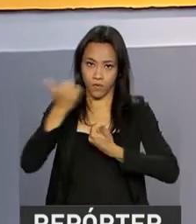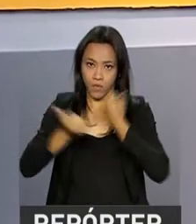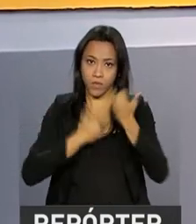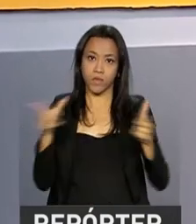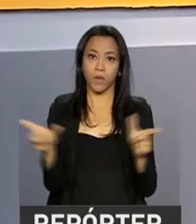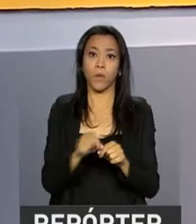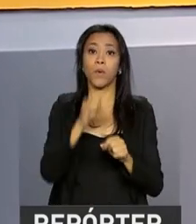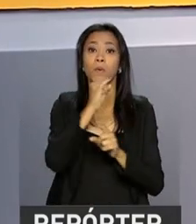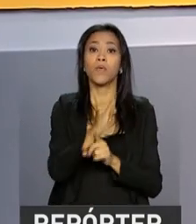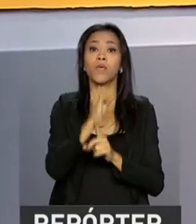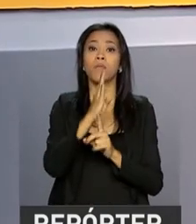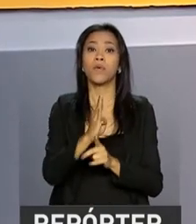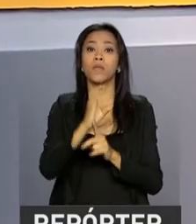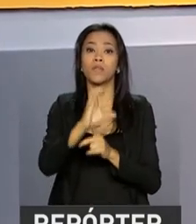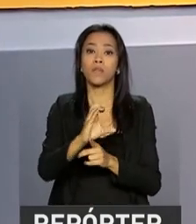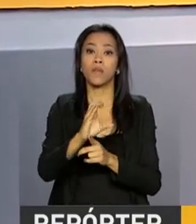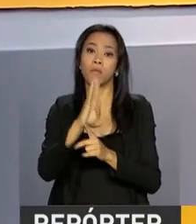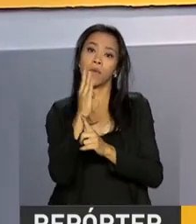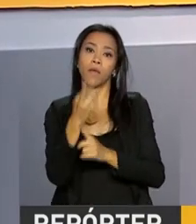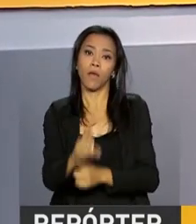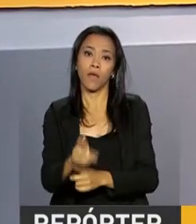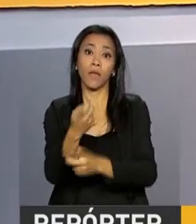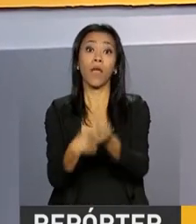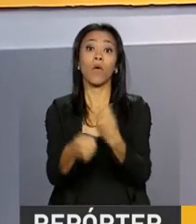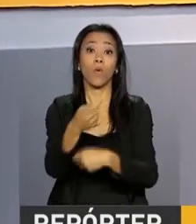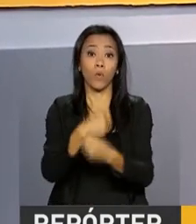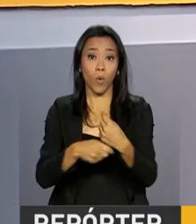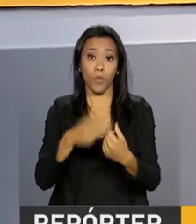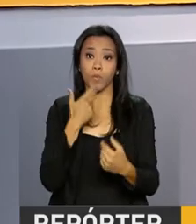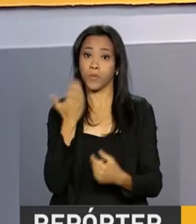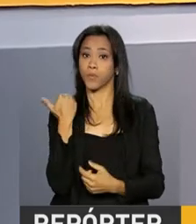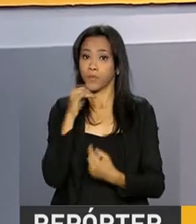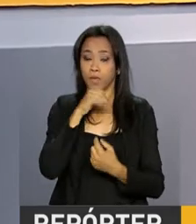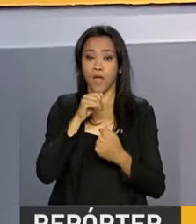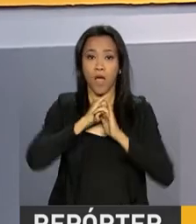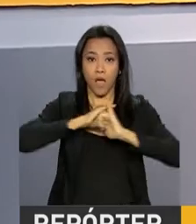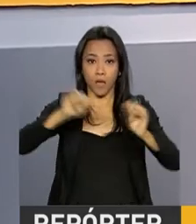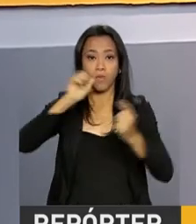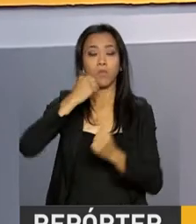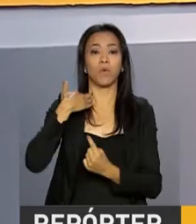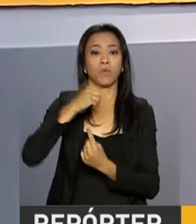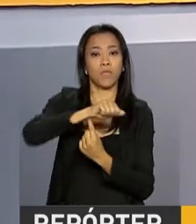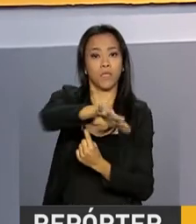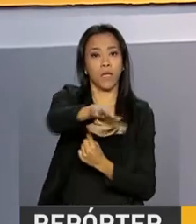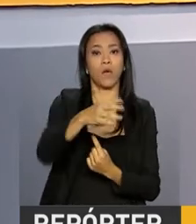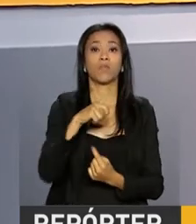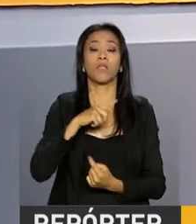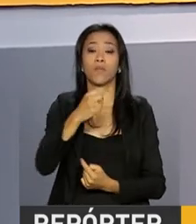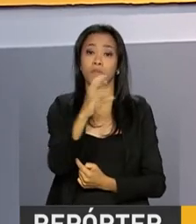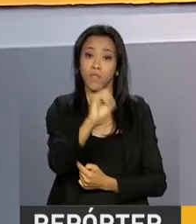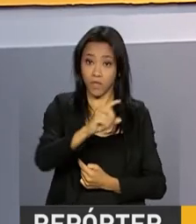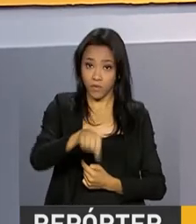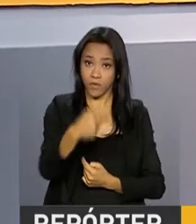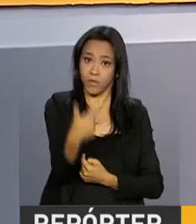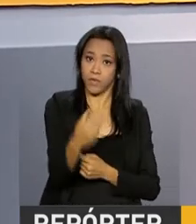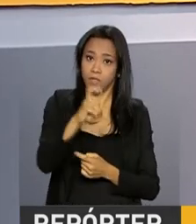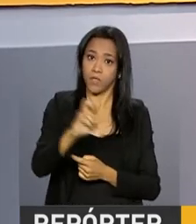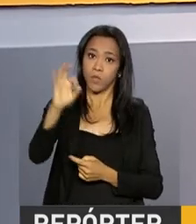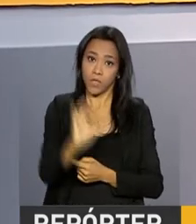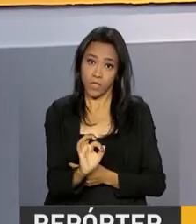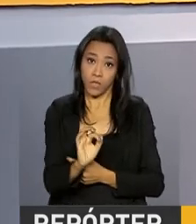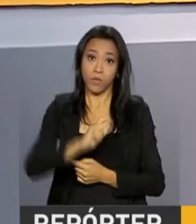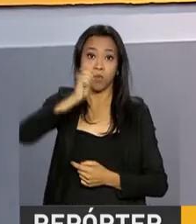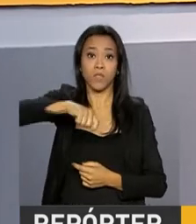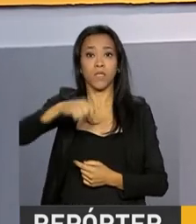cbr divulgado agora há pouco pelo banco central registrou crescimento de 0,25 por cento no segundo trimestre deste